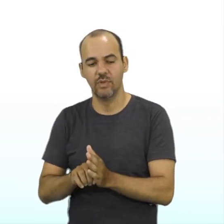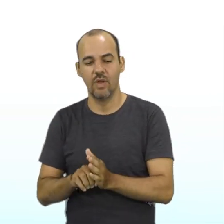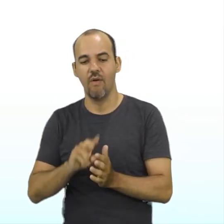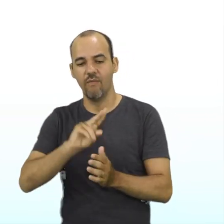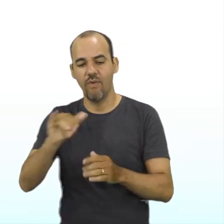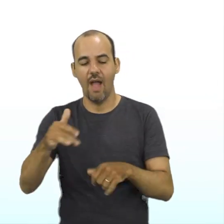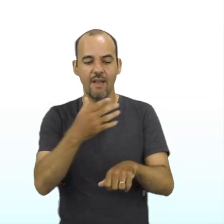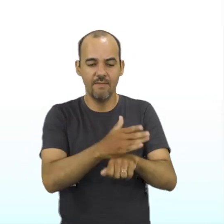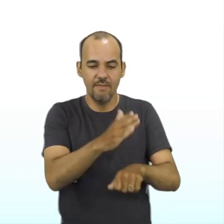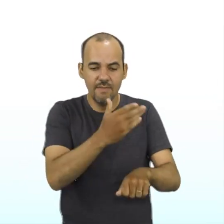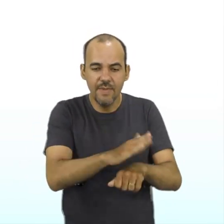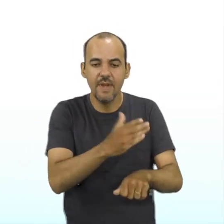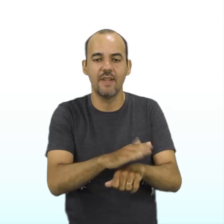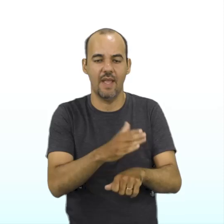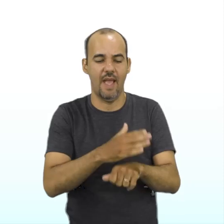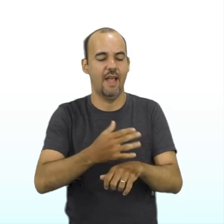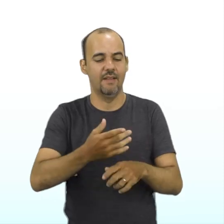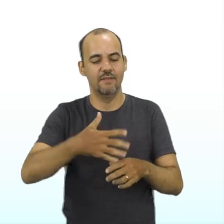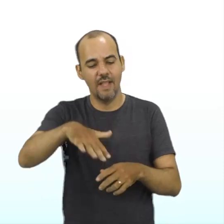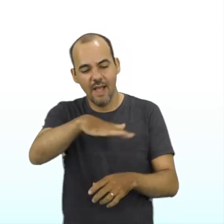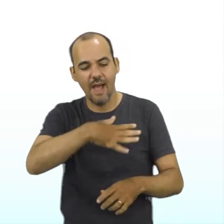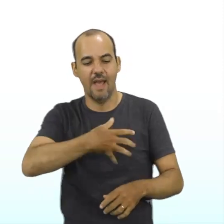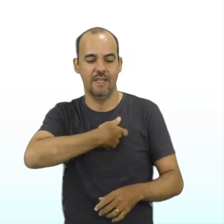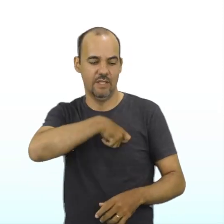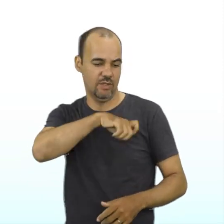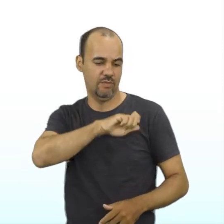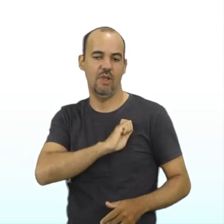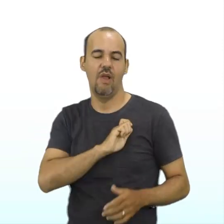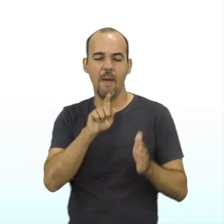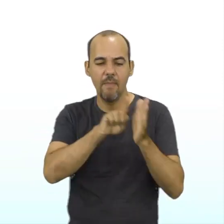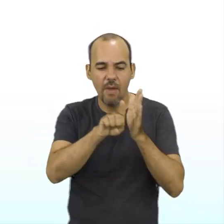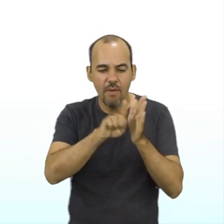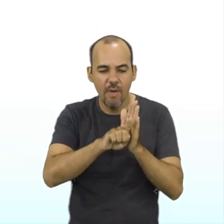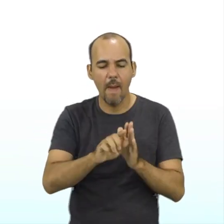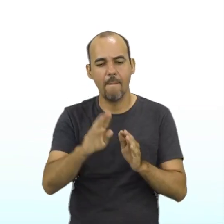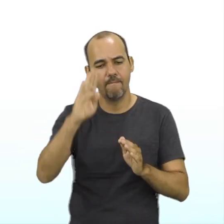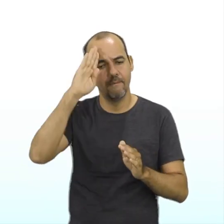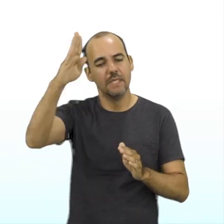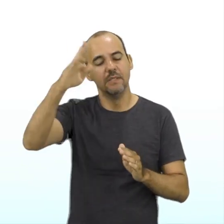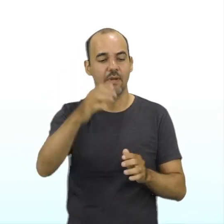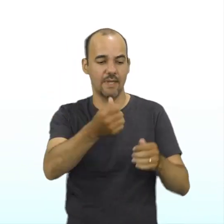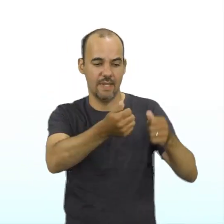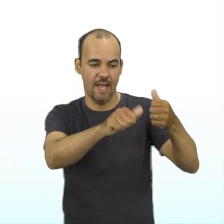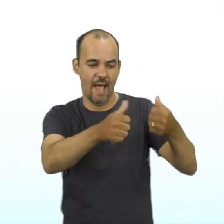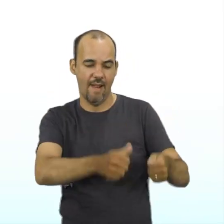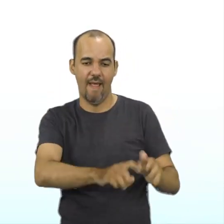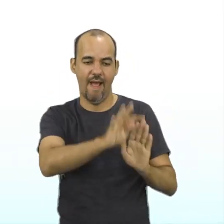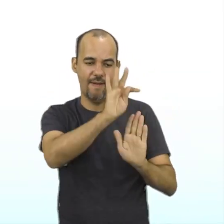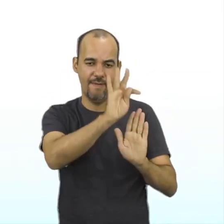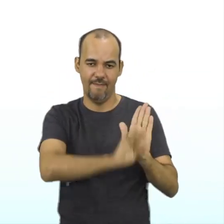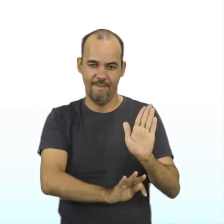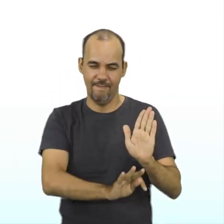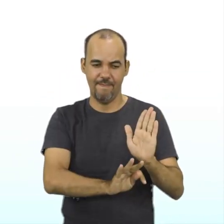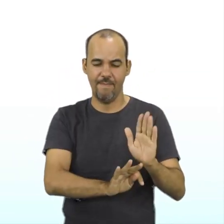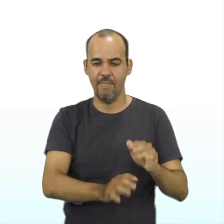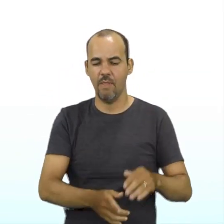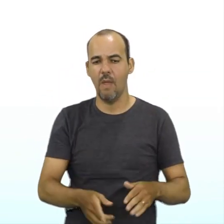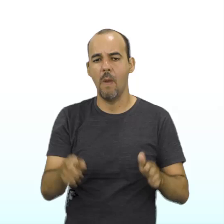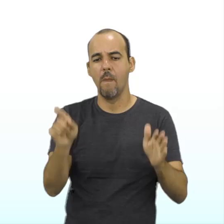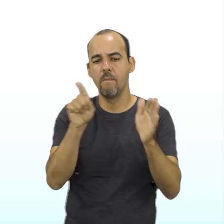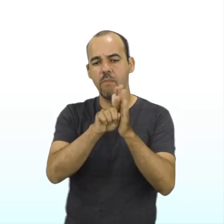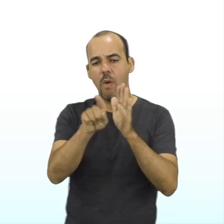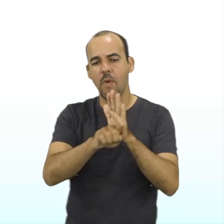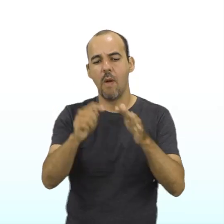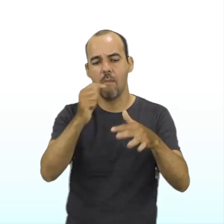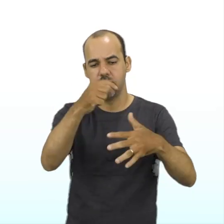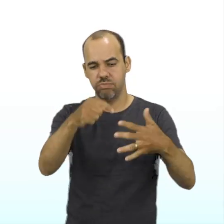muito presentes na prova de espanhol, principalmente a análise textual. Então a gente vai ver nessas 5 questões que a gente